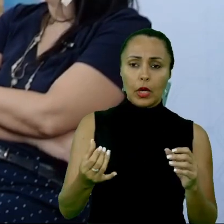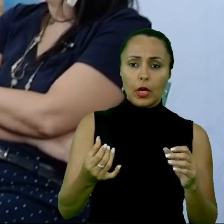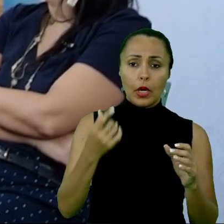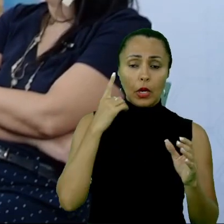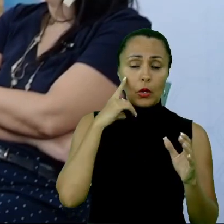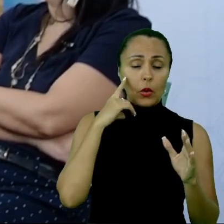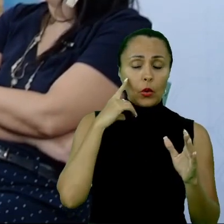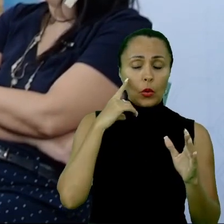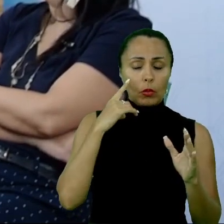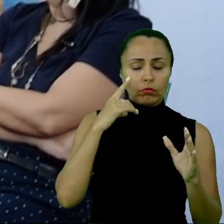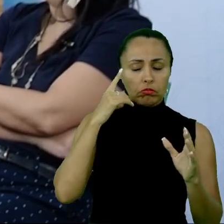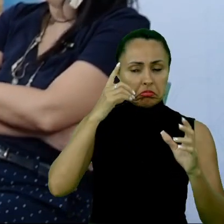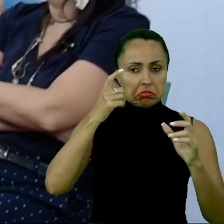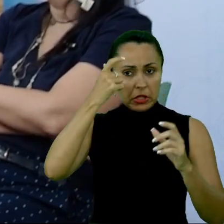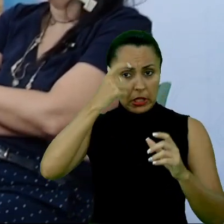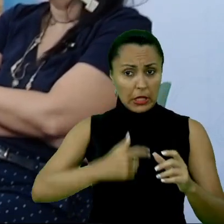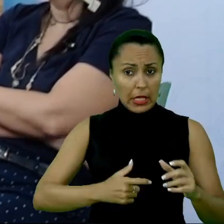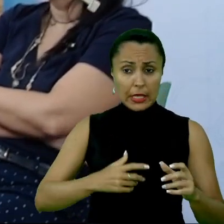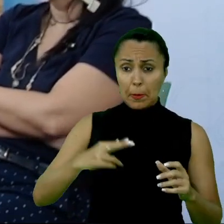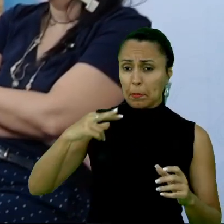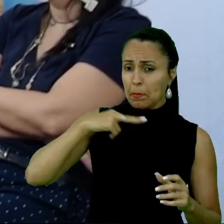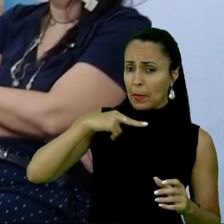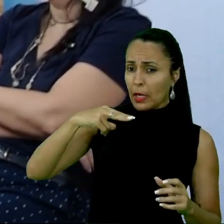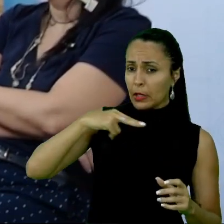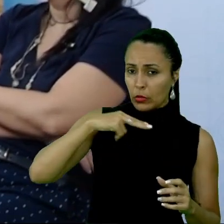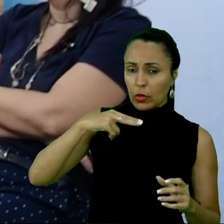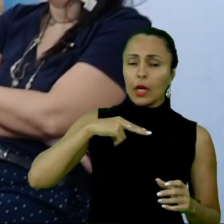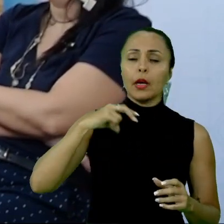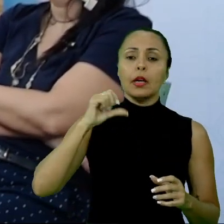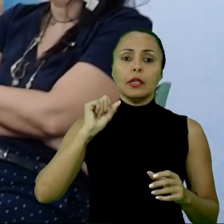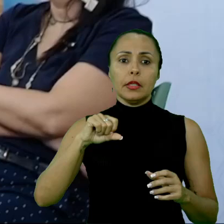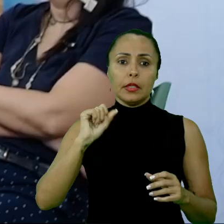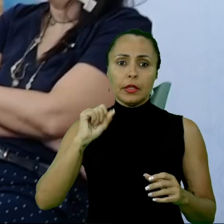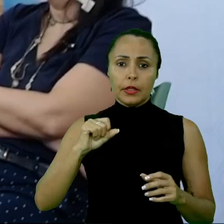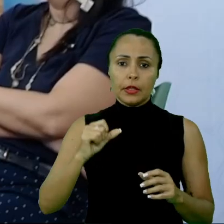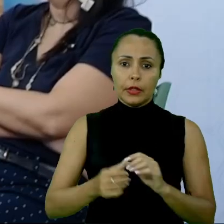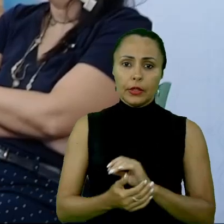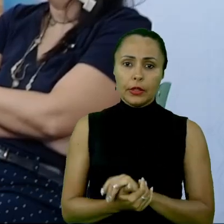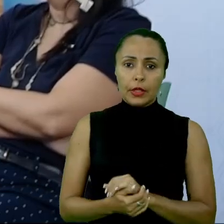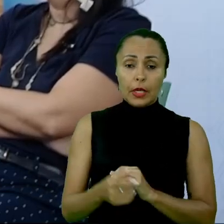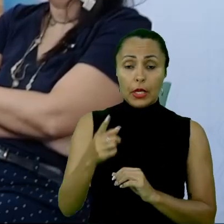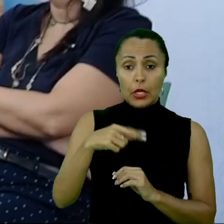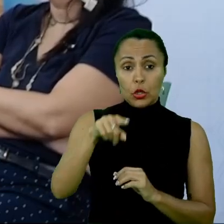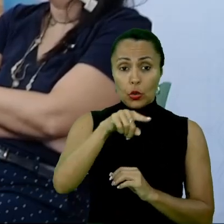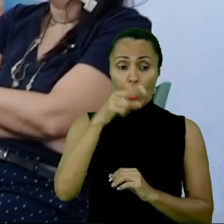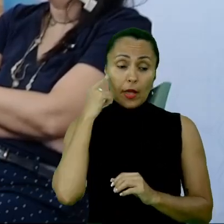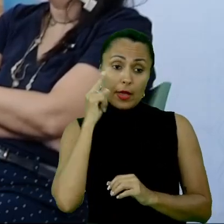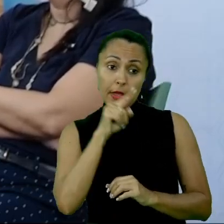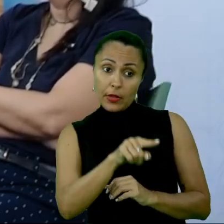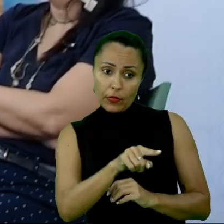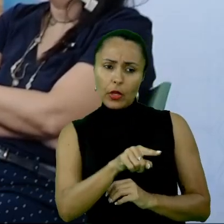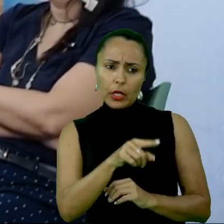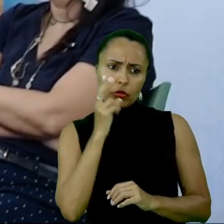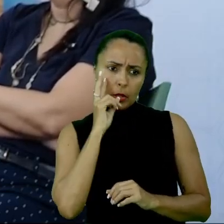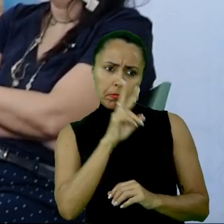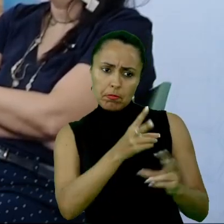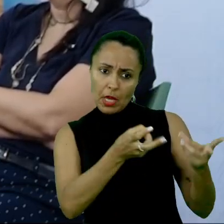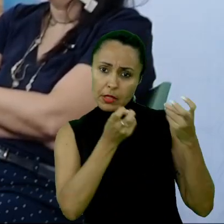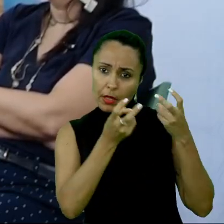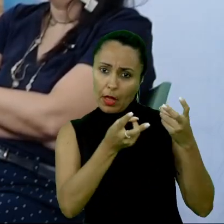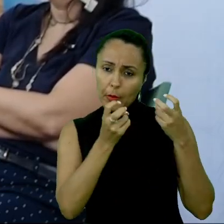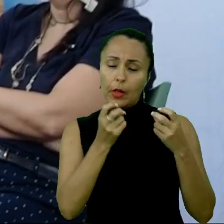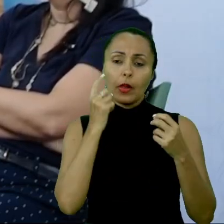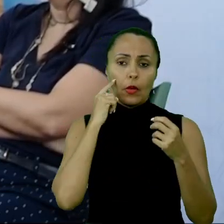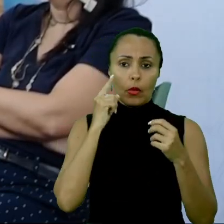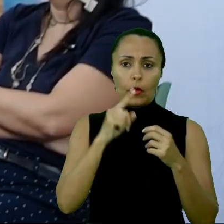que é muito peculiar, né, que fica, Sim. né, os traços, isso aqui é de enfim, fulano de tal. que a gente vê logo, né, pô, isso aqui é de fulano